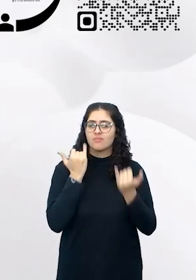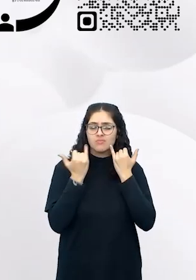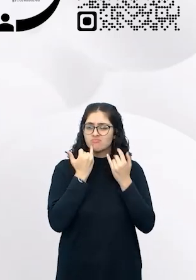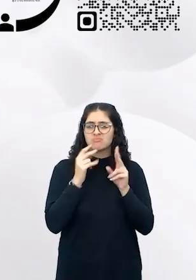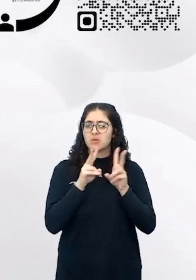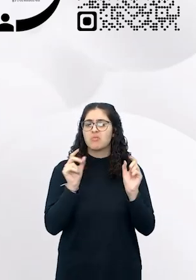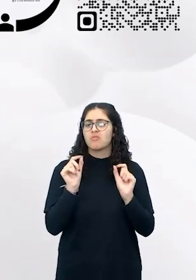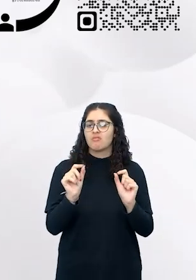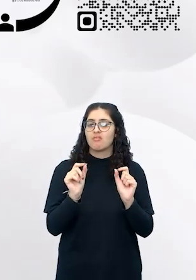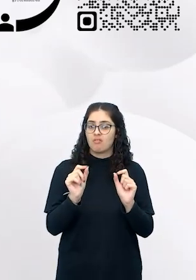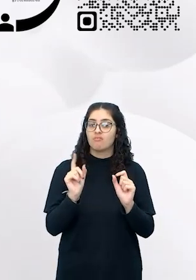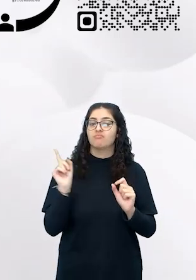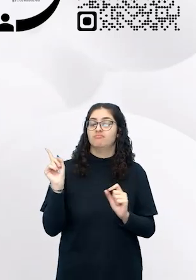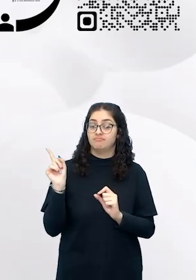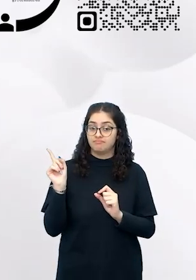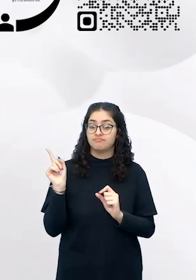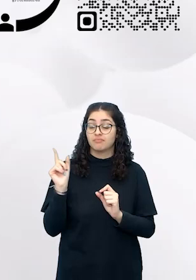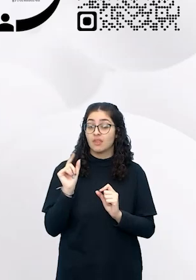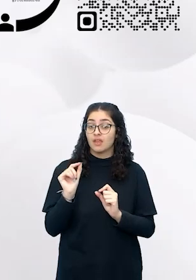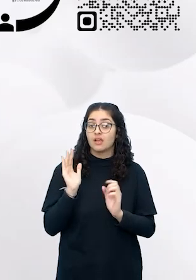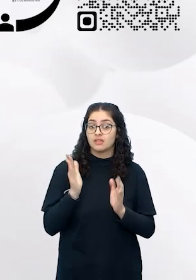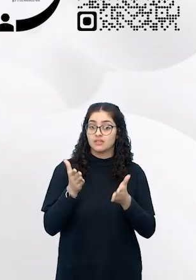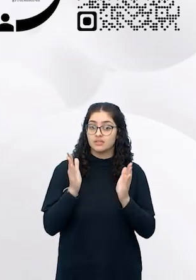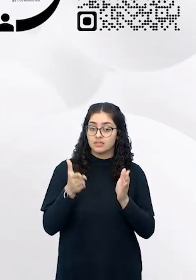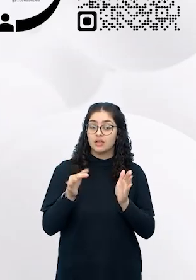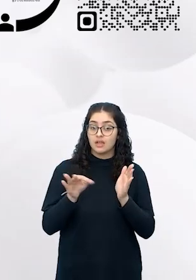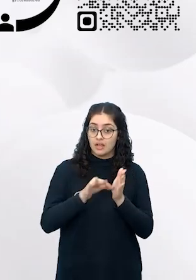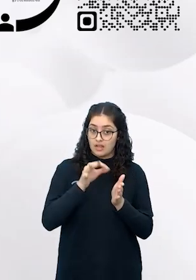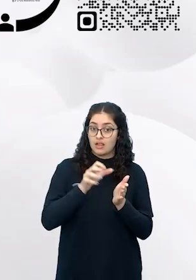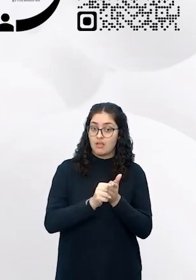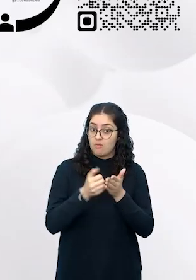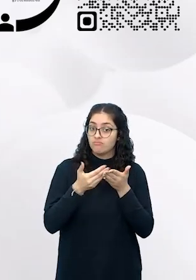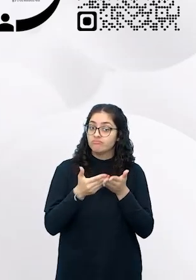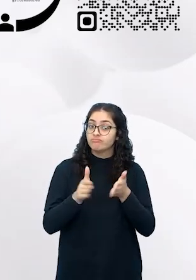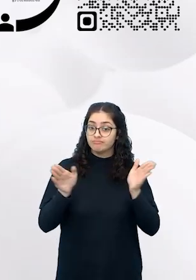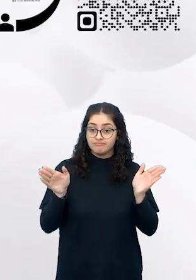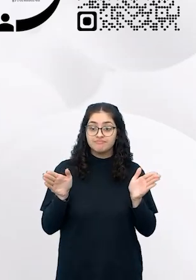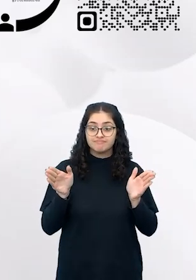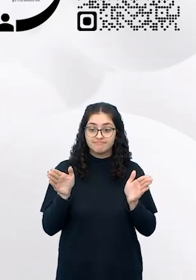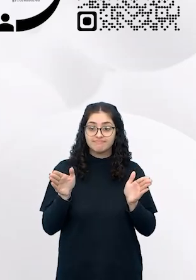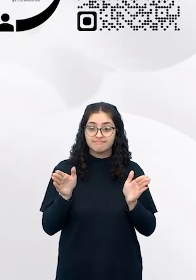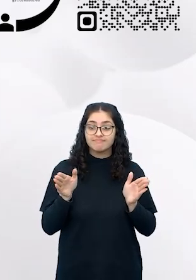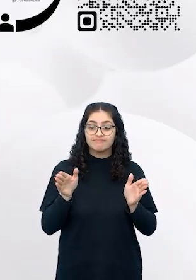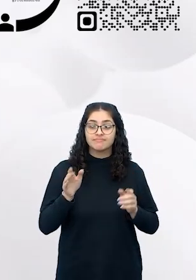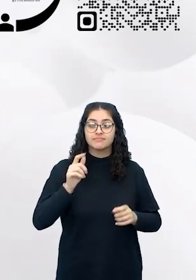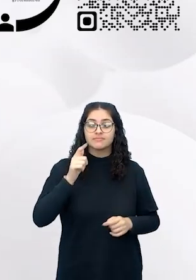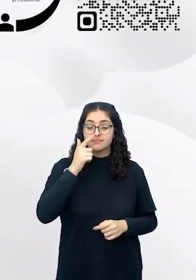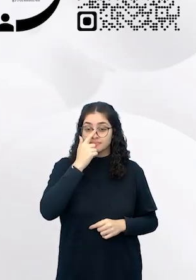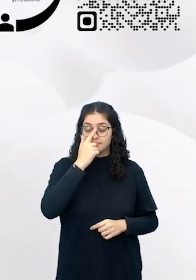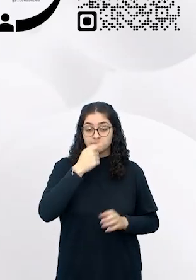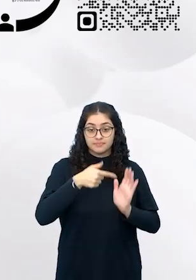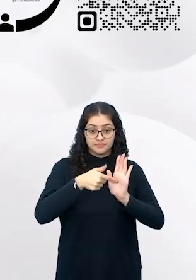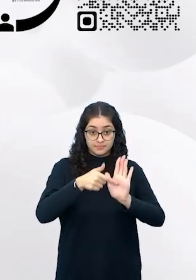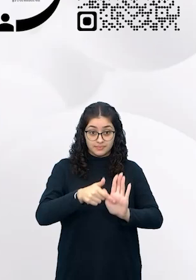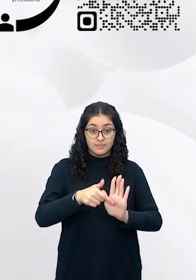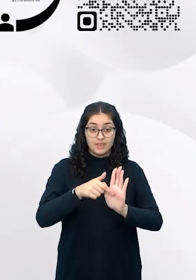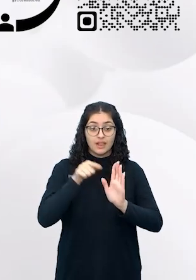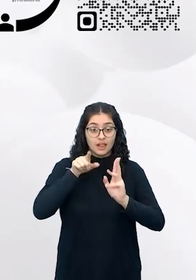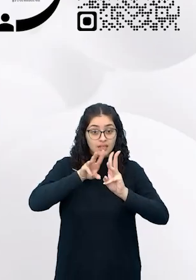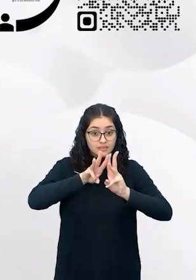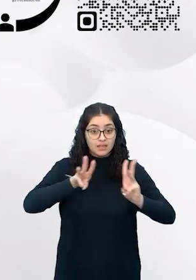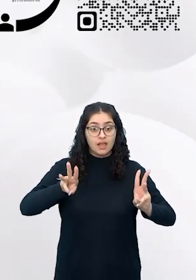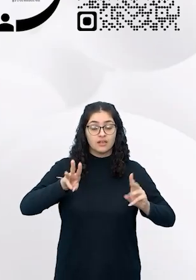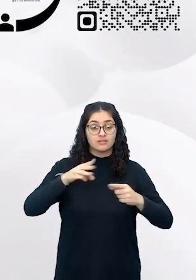sobre o programa que já está com inscrição abertas, tá? Os editais já constam lá no site